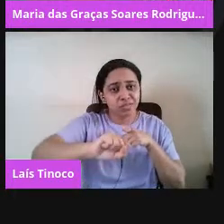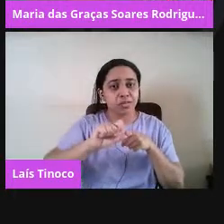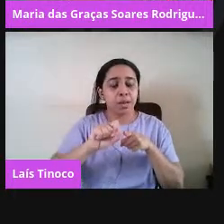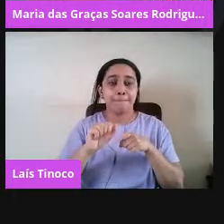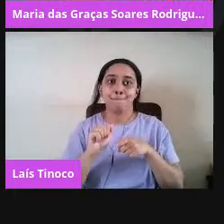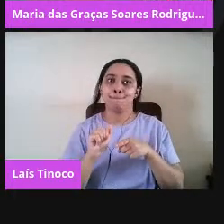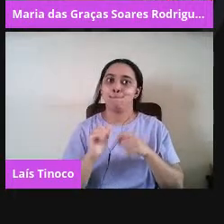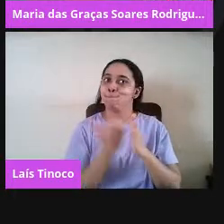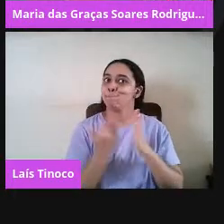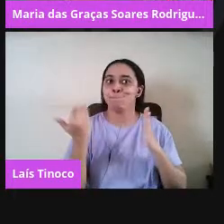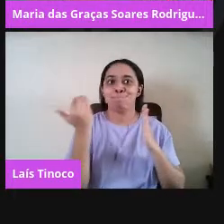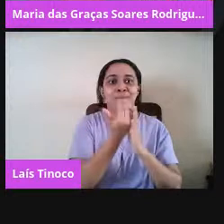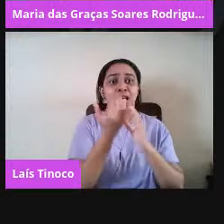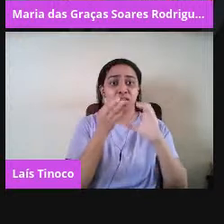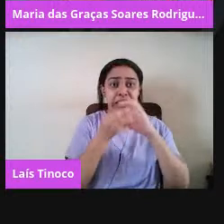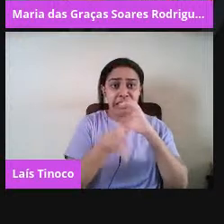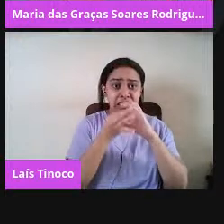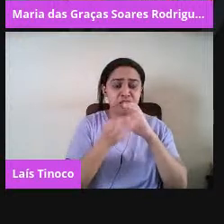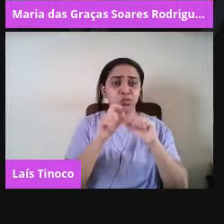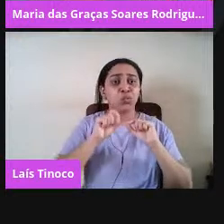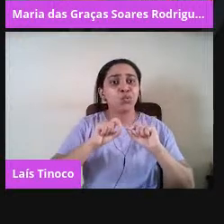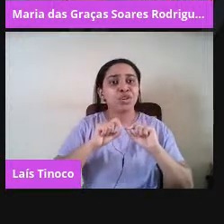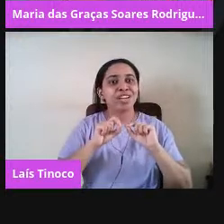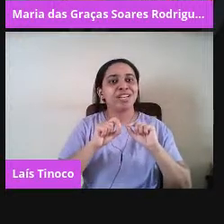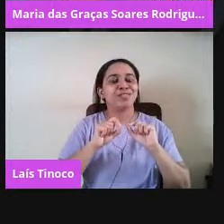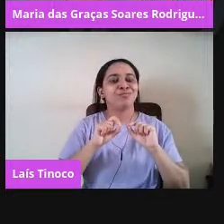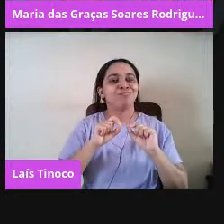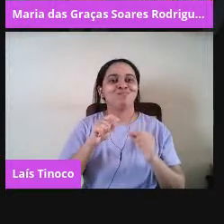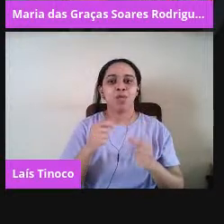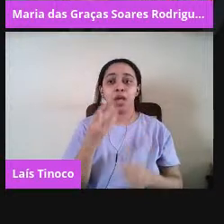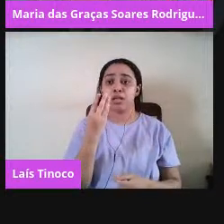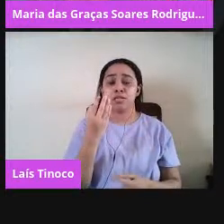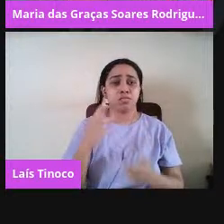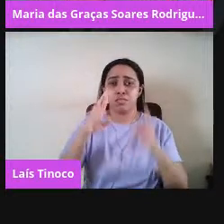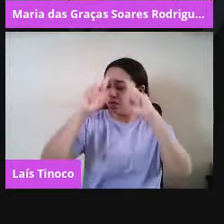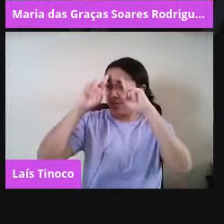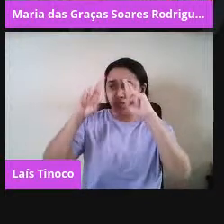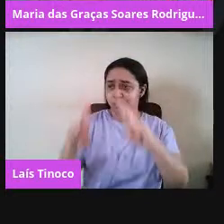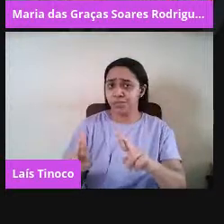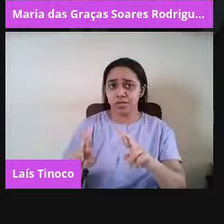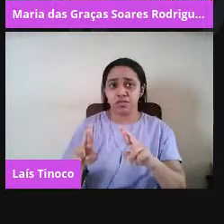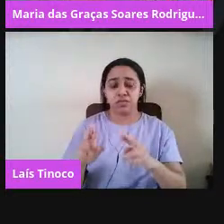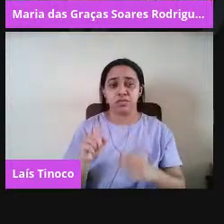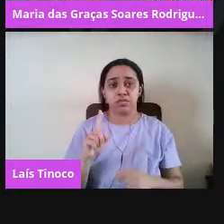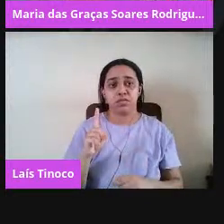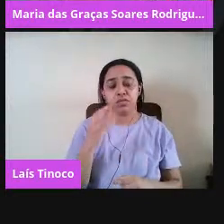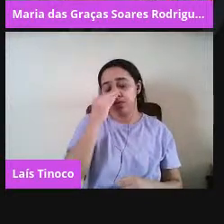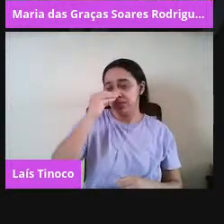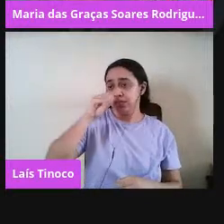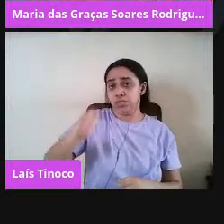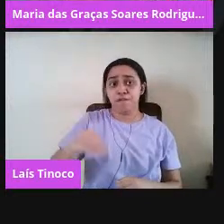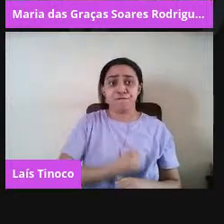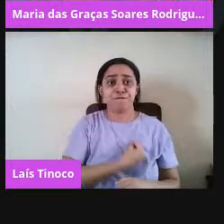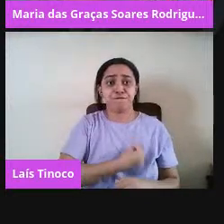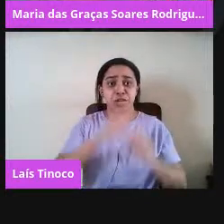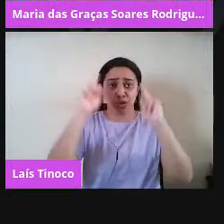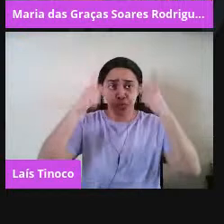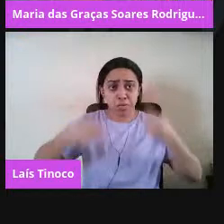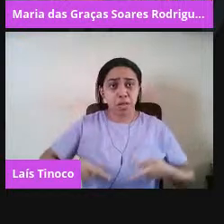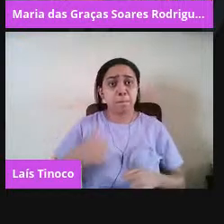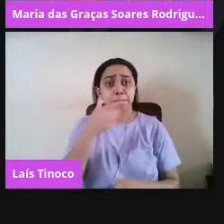qual subjaz uma intenção destrutiva de desprezo pela vida, de desprezo pela vida humana de pessoas que